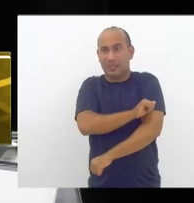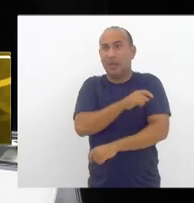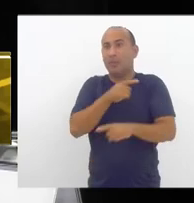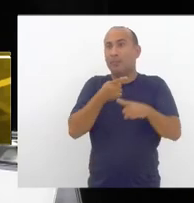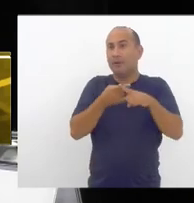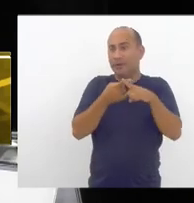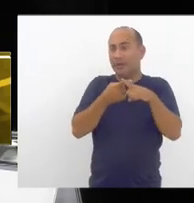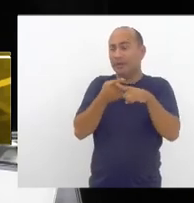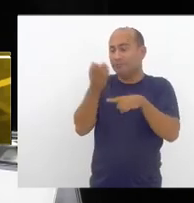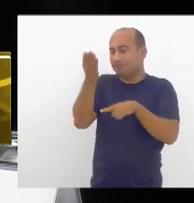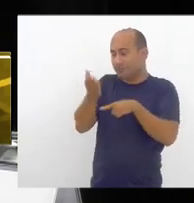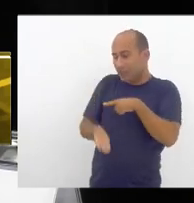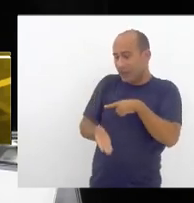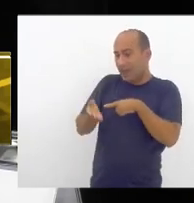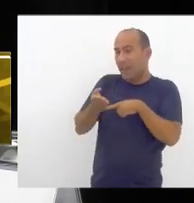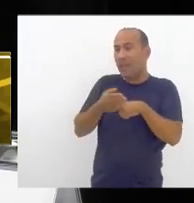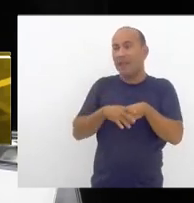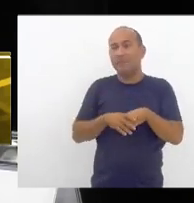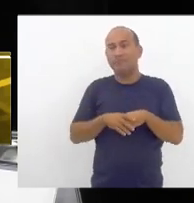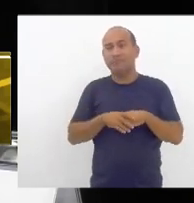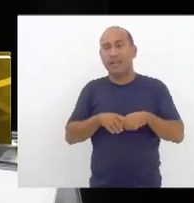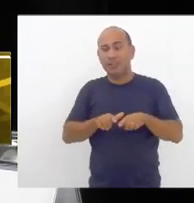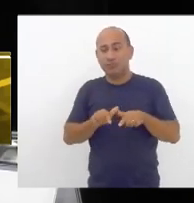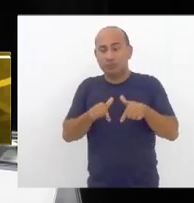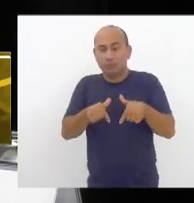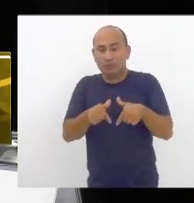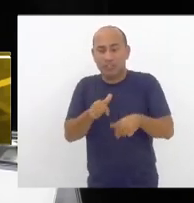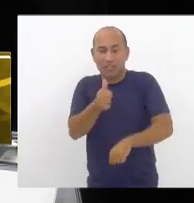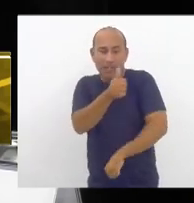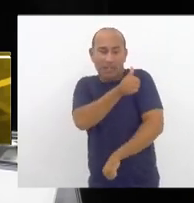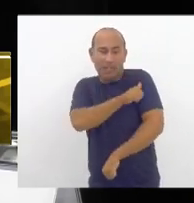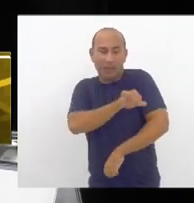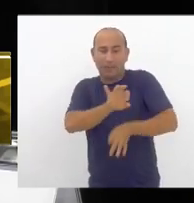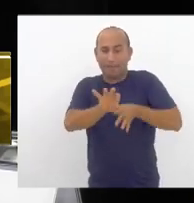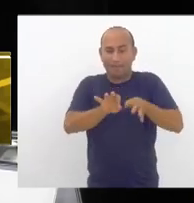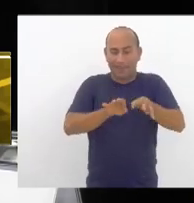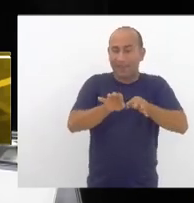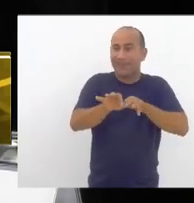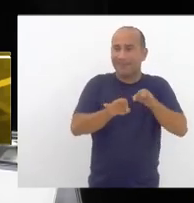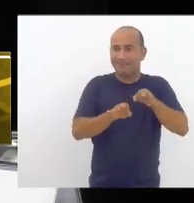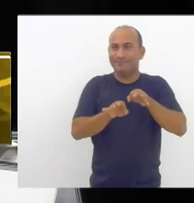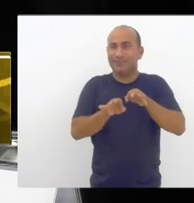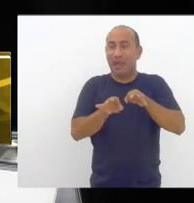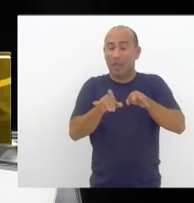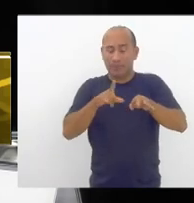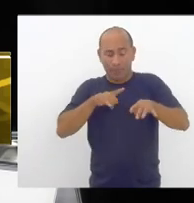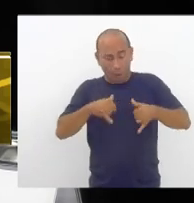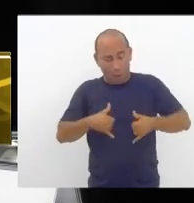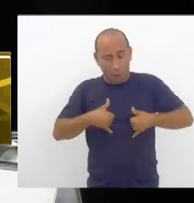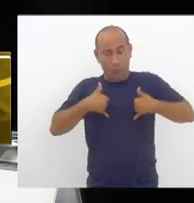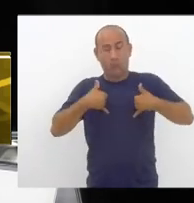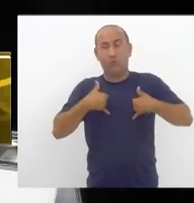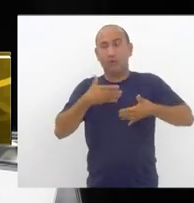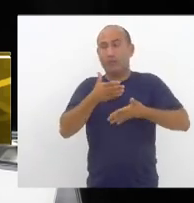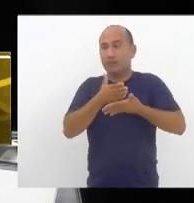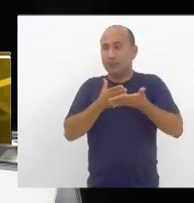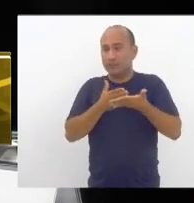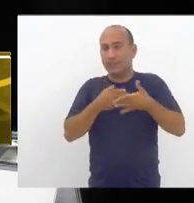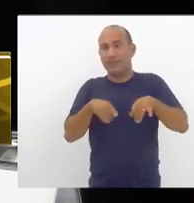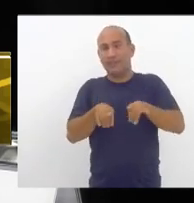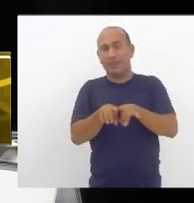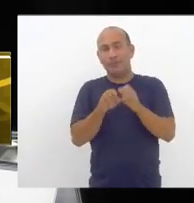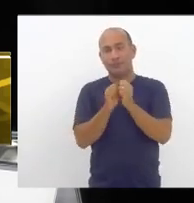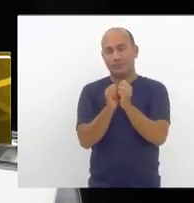Fernando é um dos fundadores para quem não sabe do movimento Rio produtivo onde eu tenho muito orgulho de dividir também com